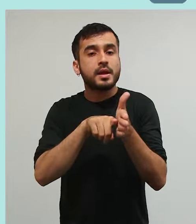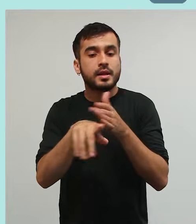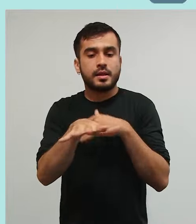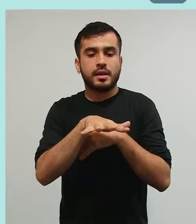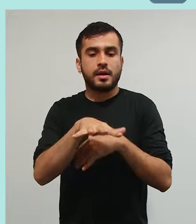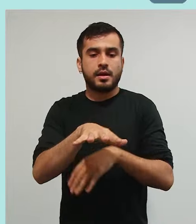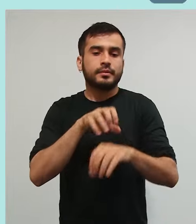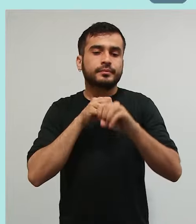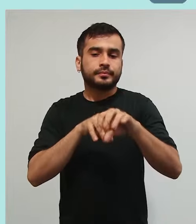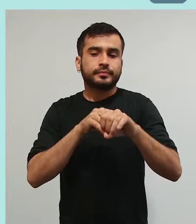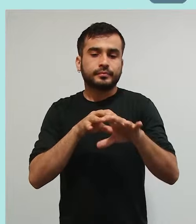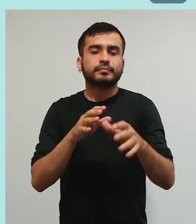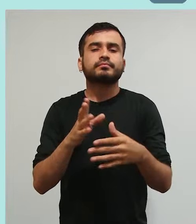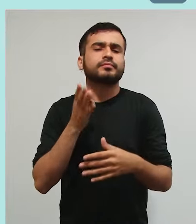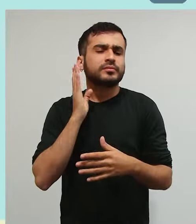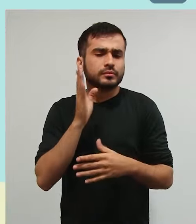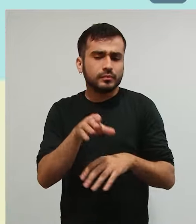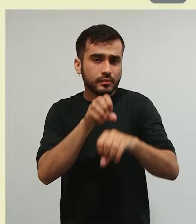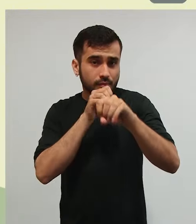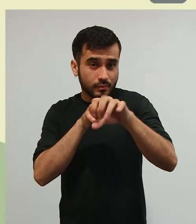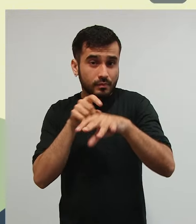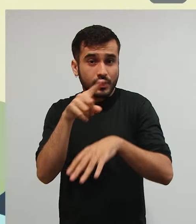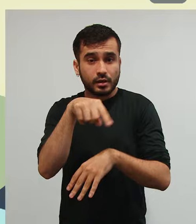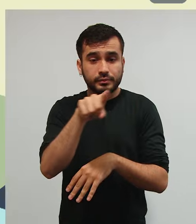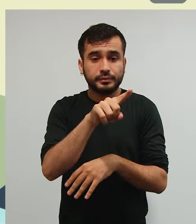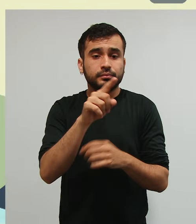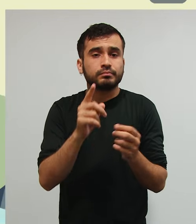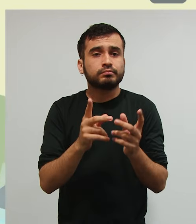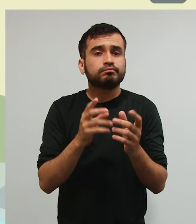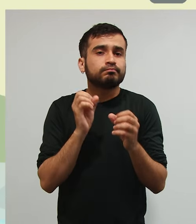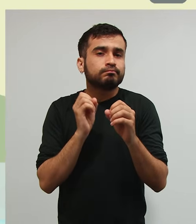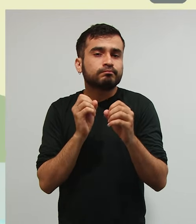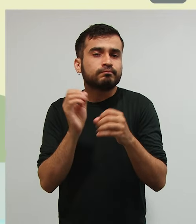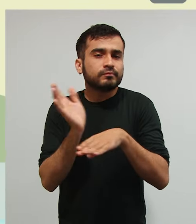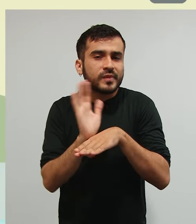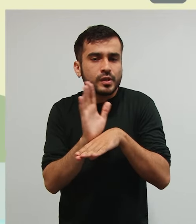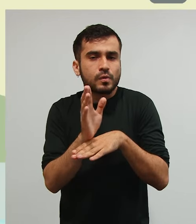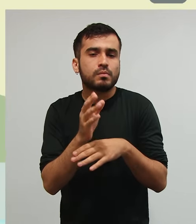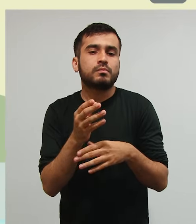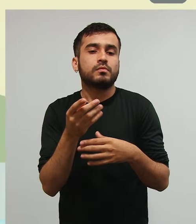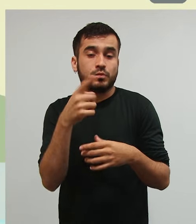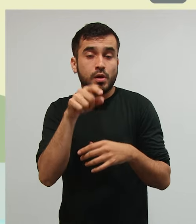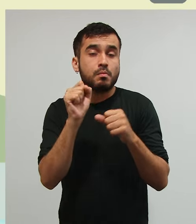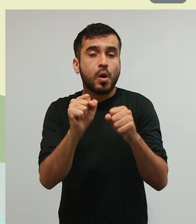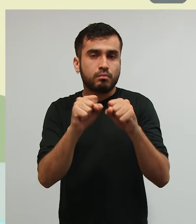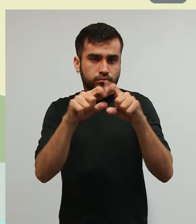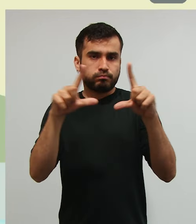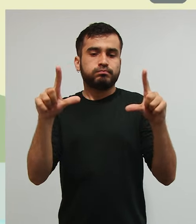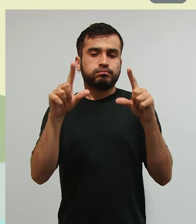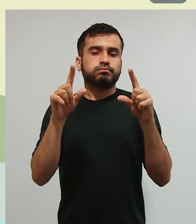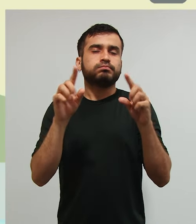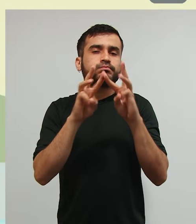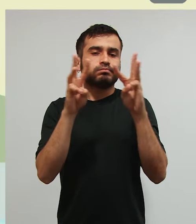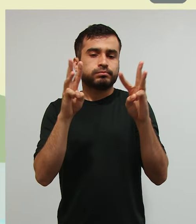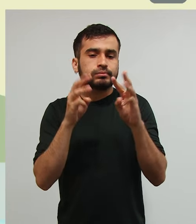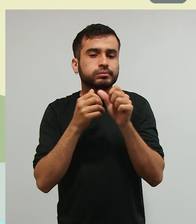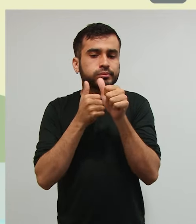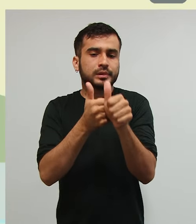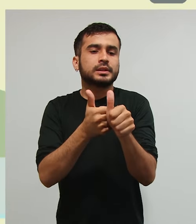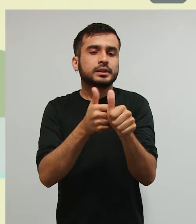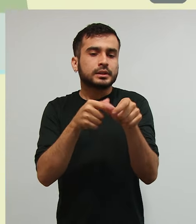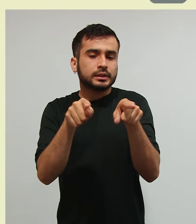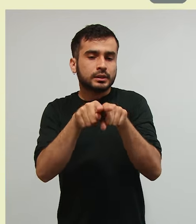em educação. Nós já passamos alguns tutoriais e se você perdeu algum, basta ir acessar o